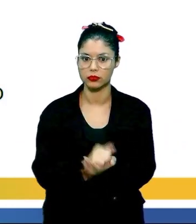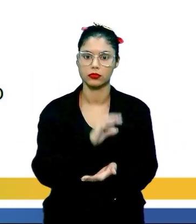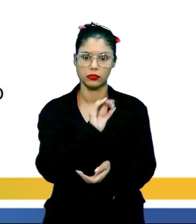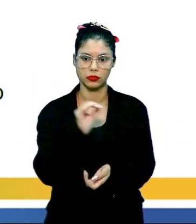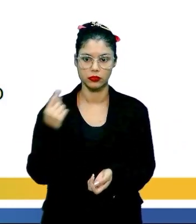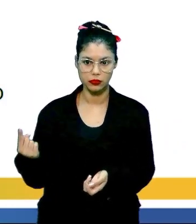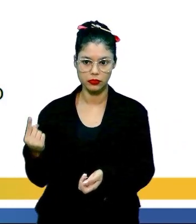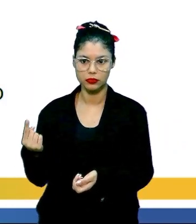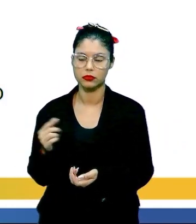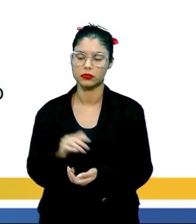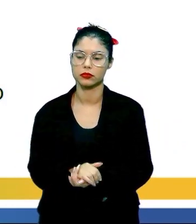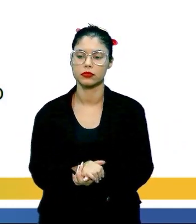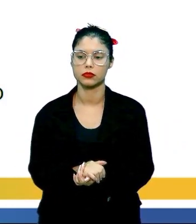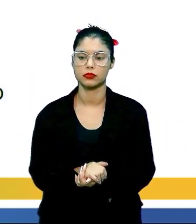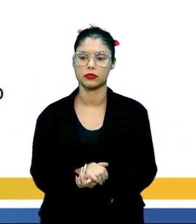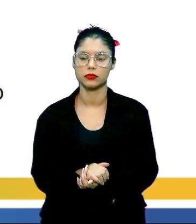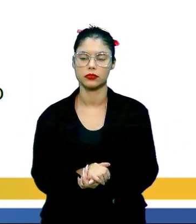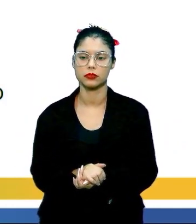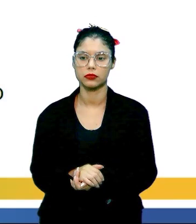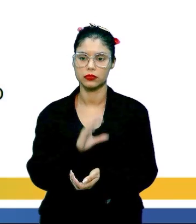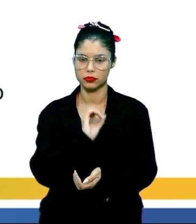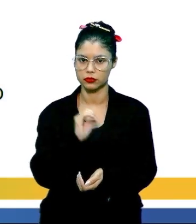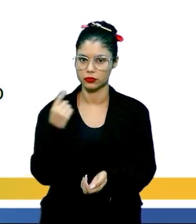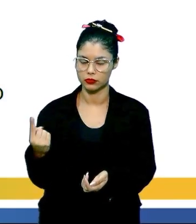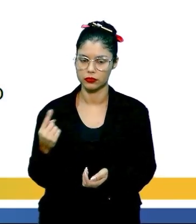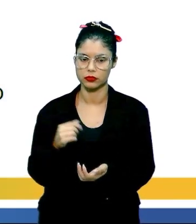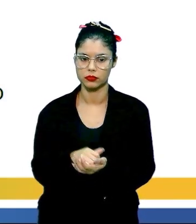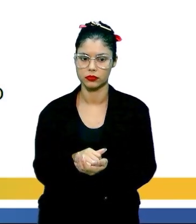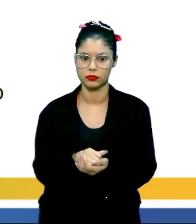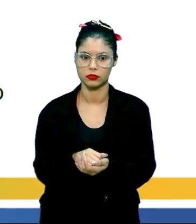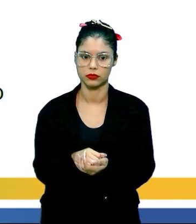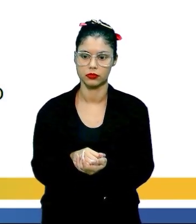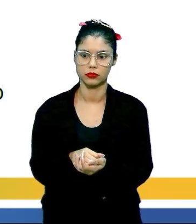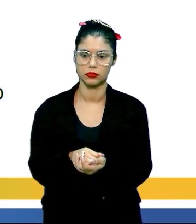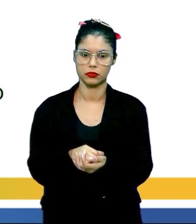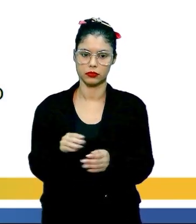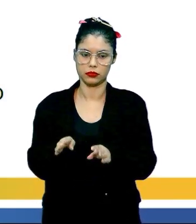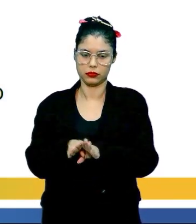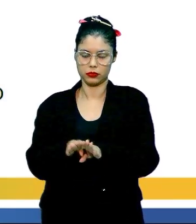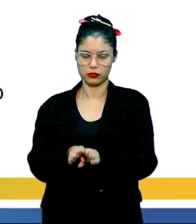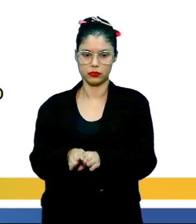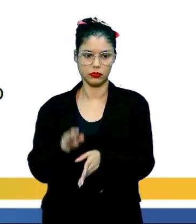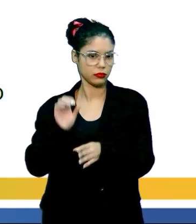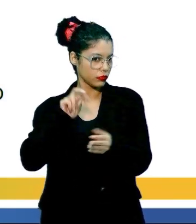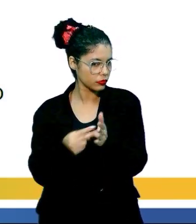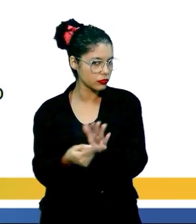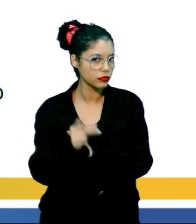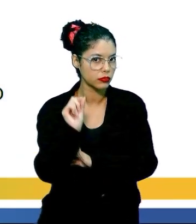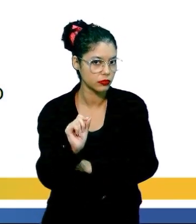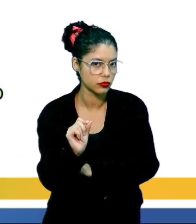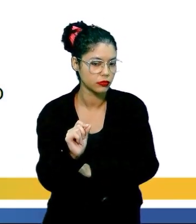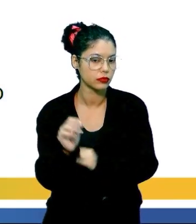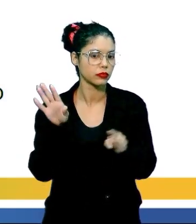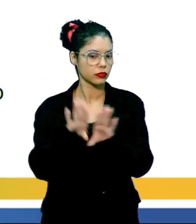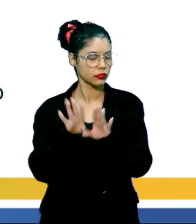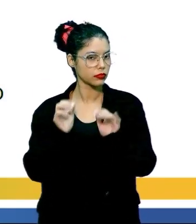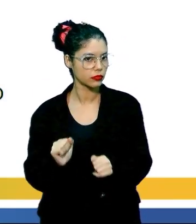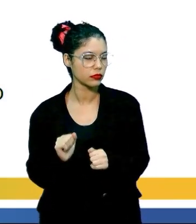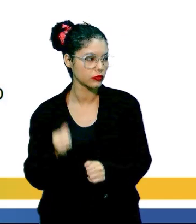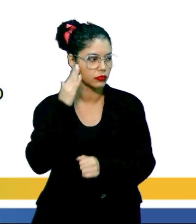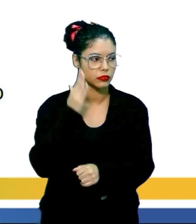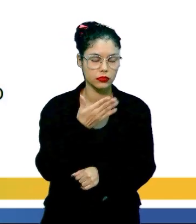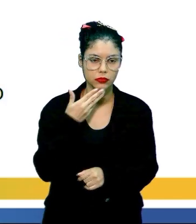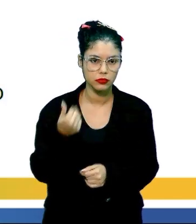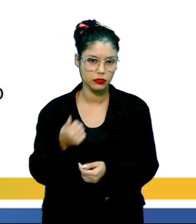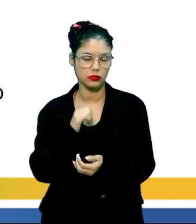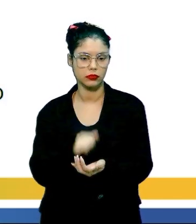0 e 1, tá? Ó. Decrescente quando a razão está entre 0 e 1. Então, significa o quê? Para que eu possa entender